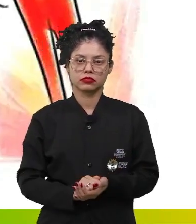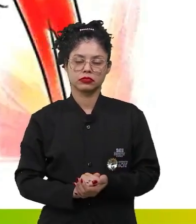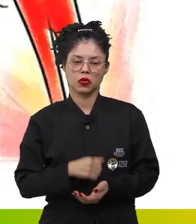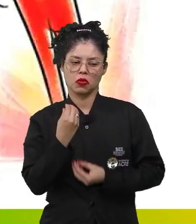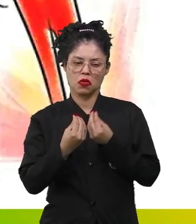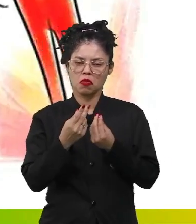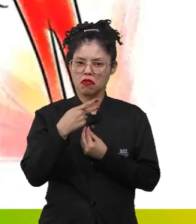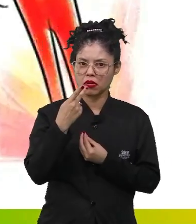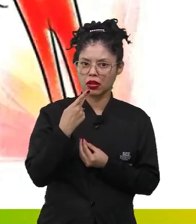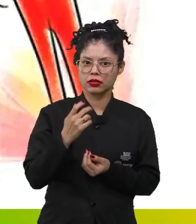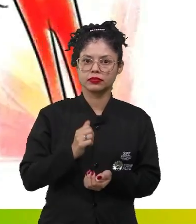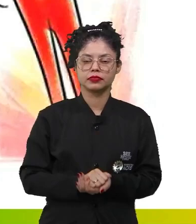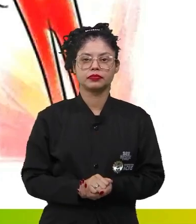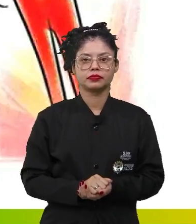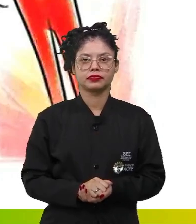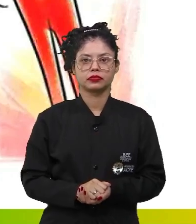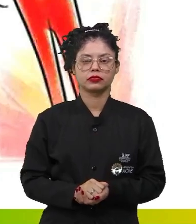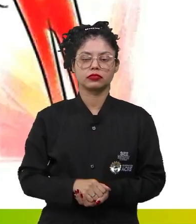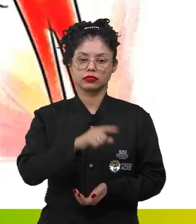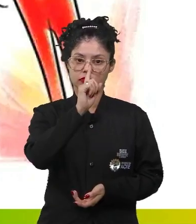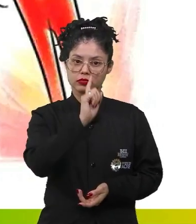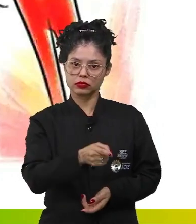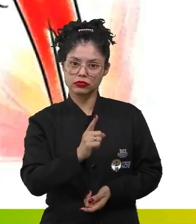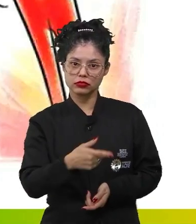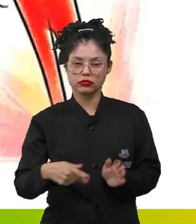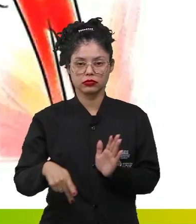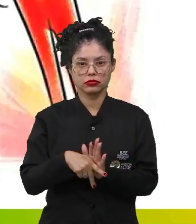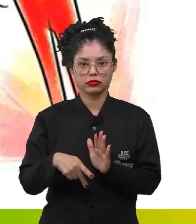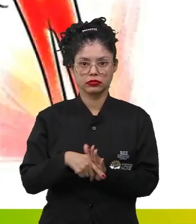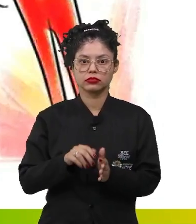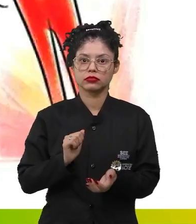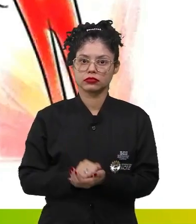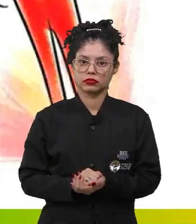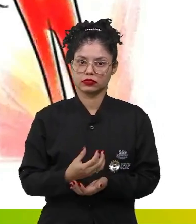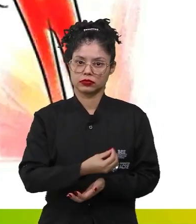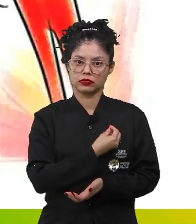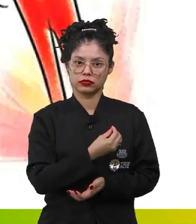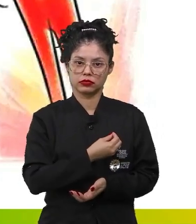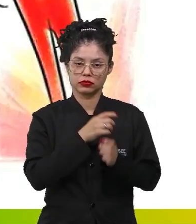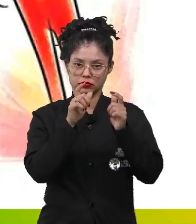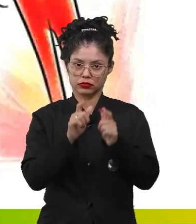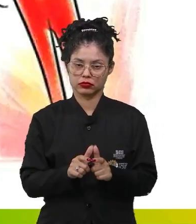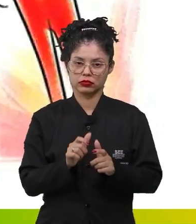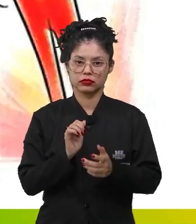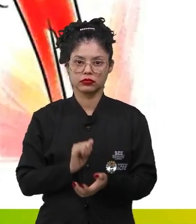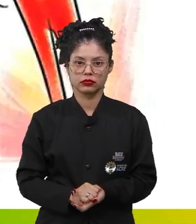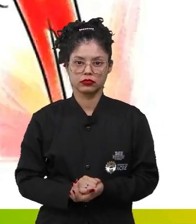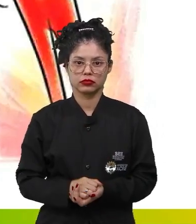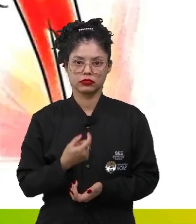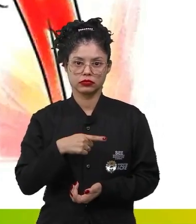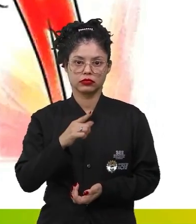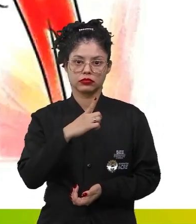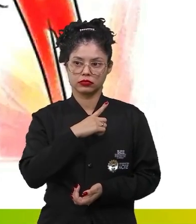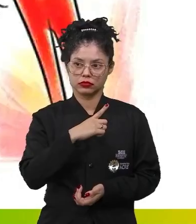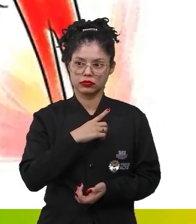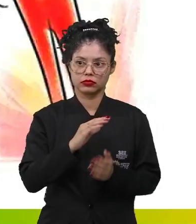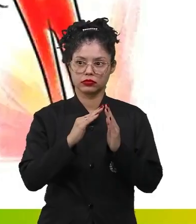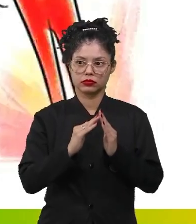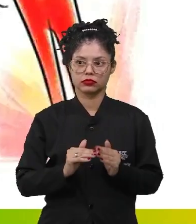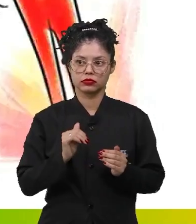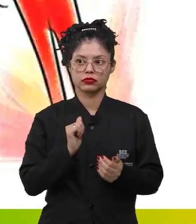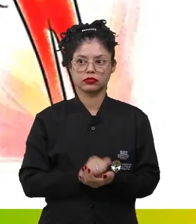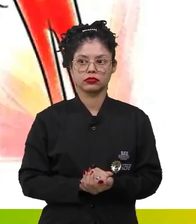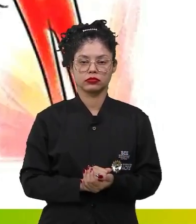da vítima, acusar o imigrante de atrapalhar a vida no local em que reside, em que